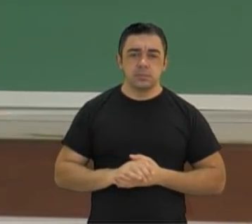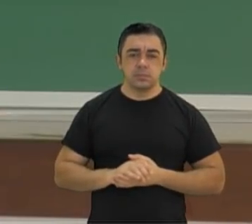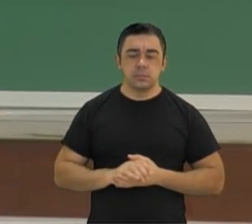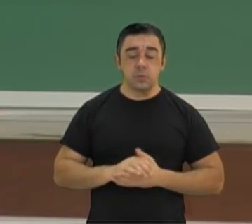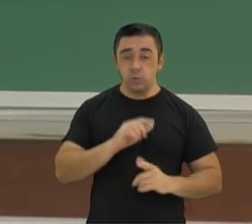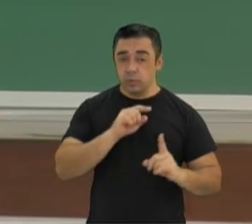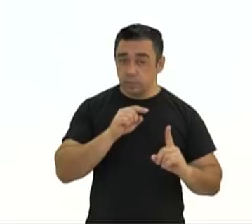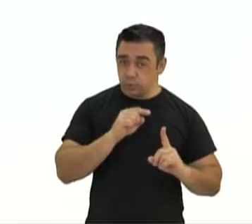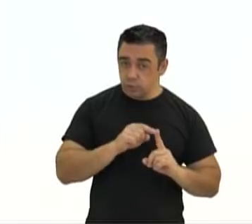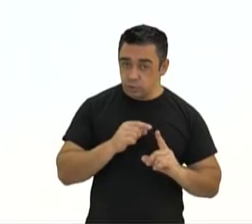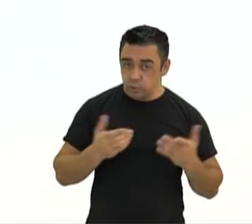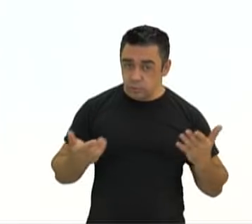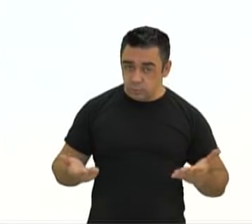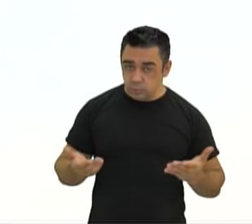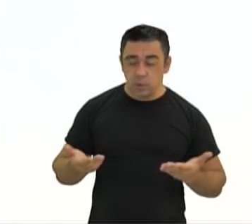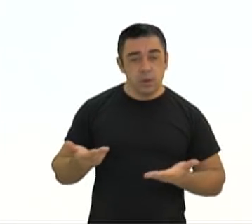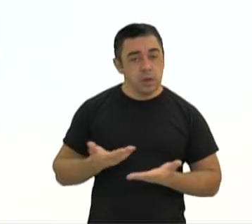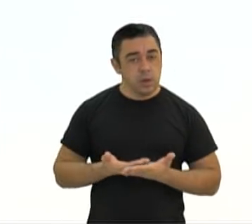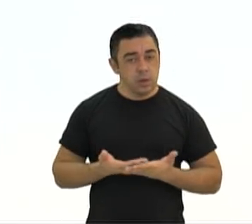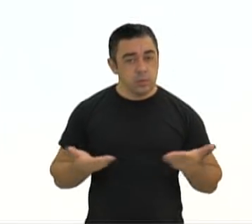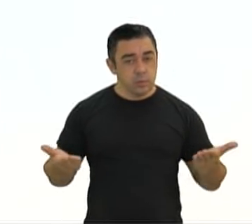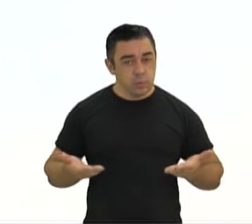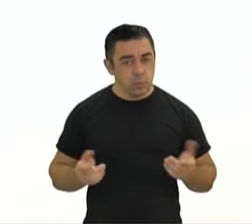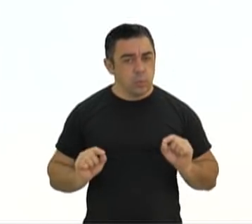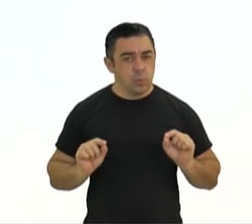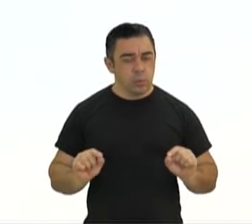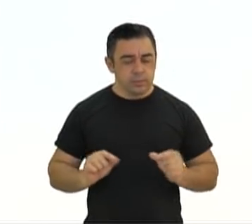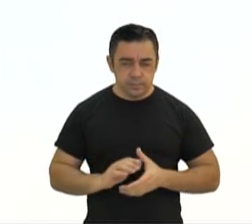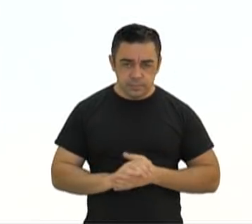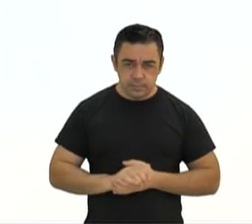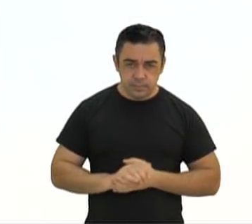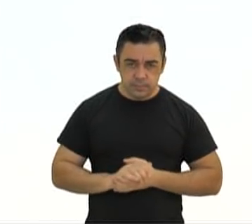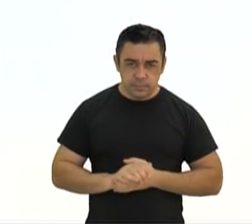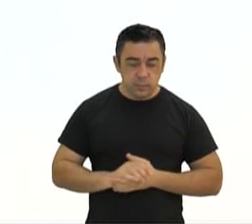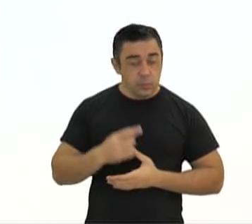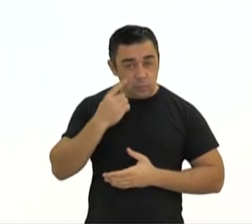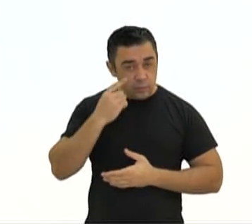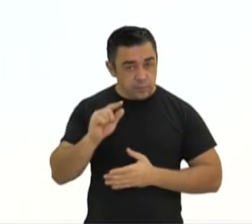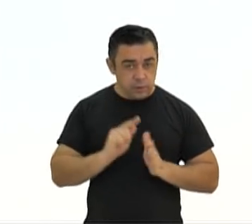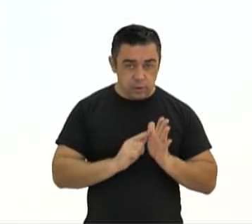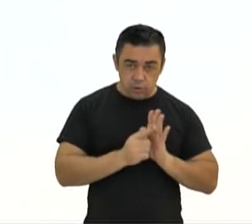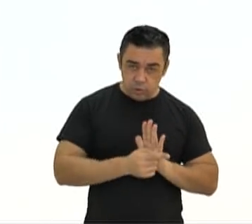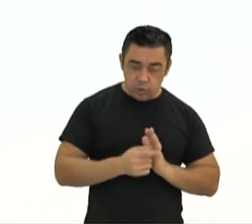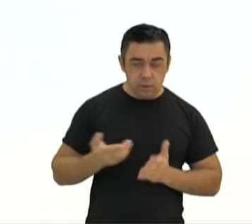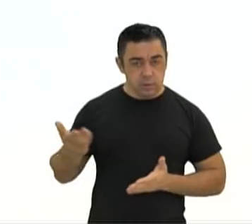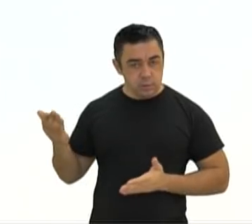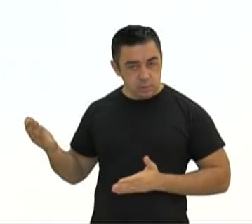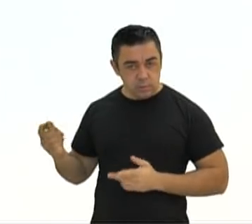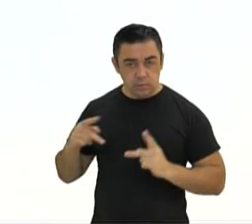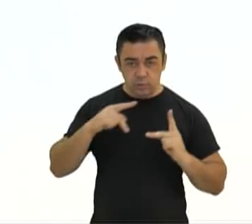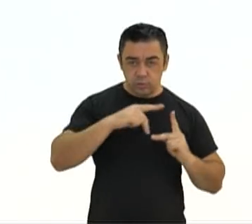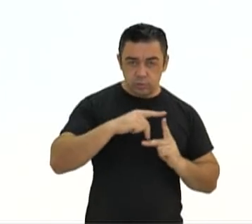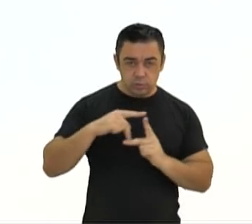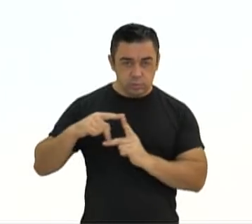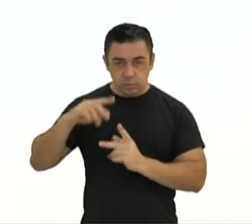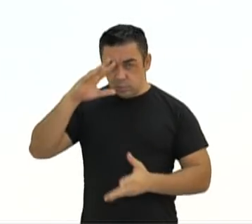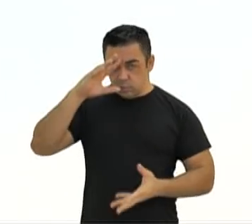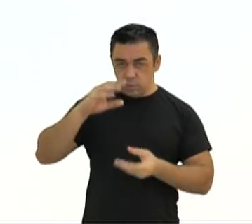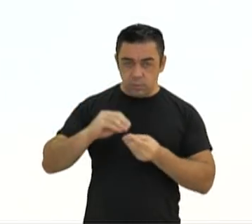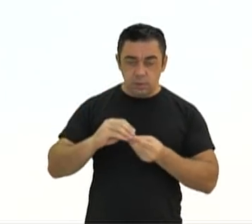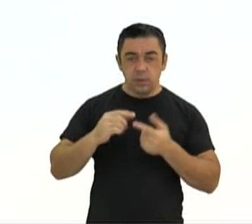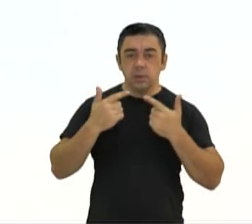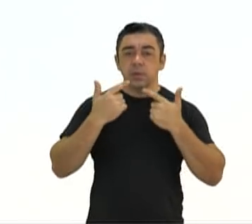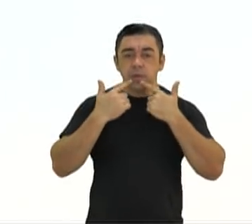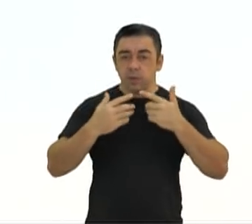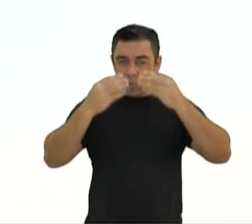O objetivo, ou os objetivos da aula de hoje são explorar o gênero tirinha, compreender a linguagem verbal e